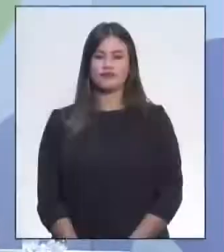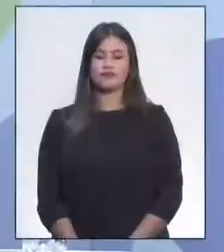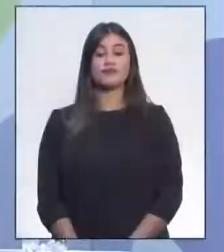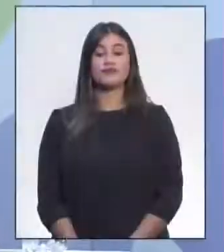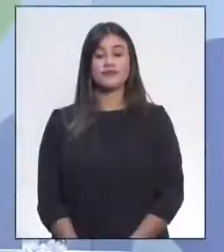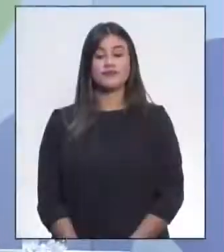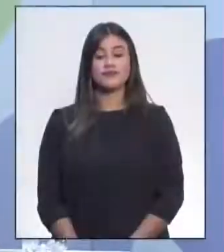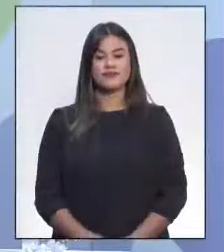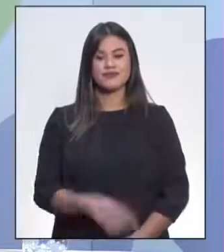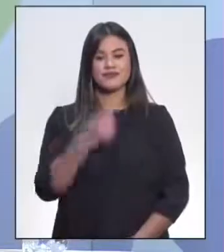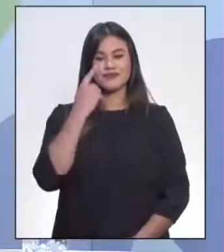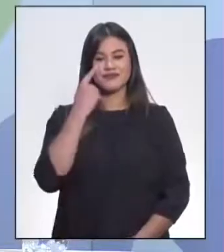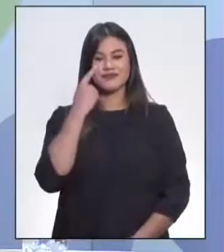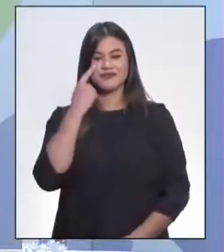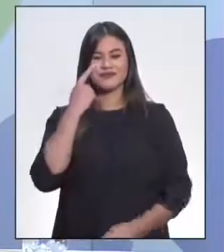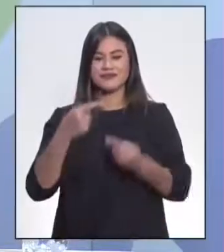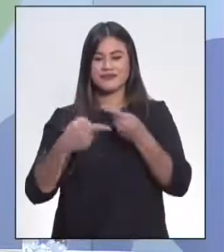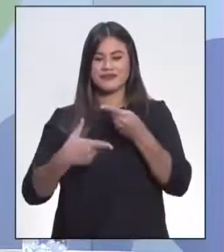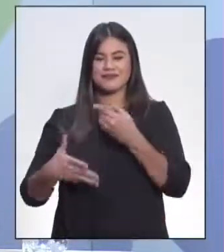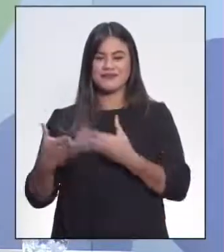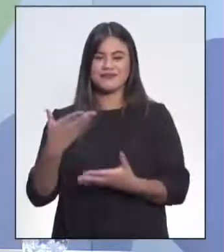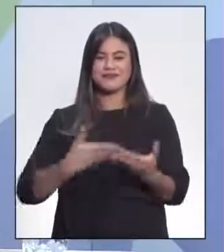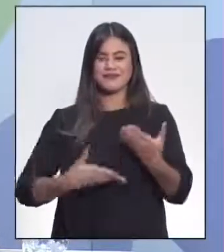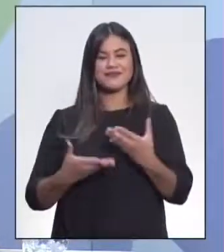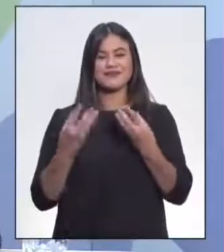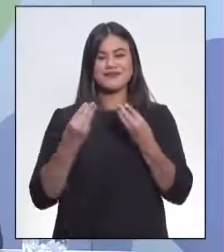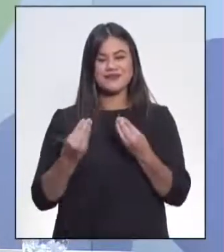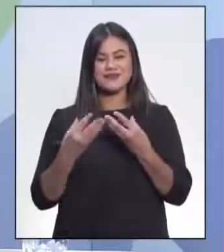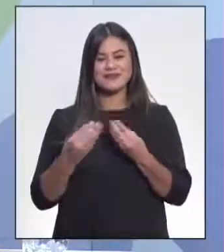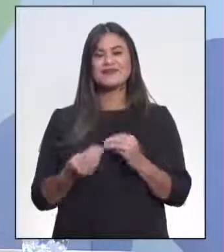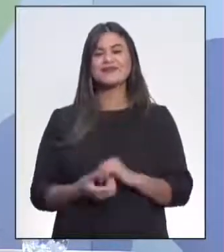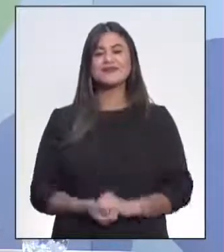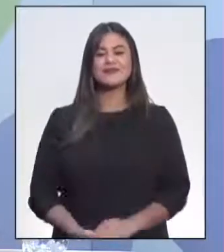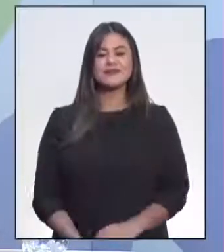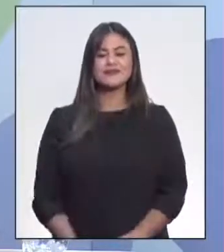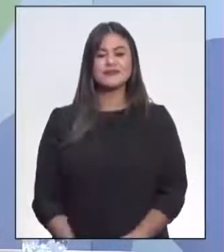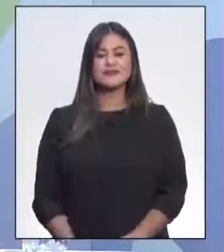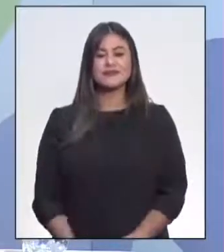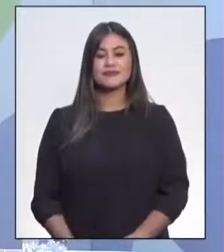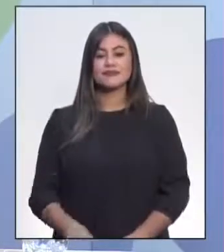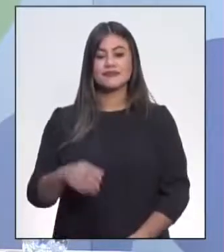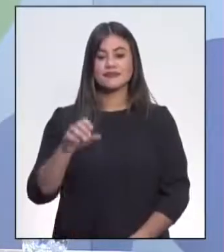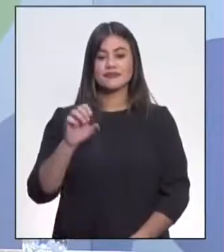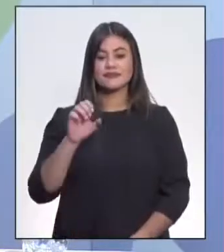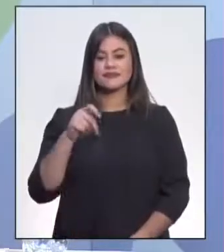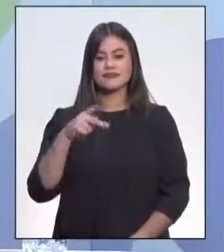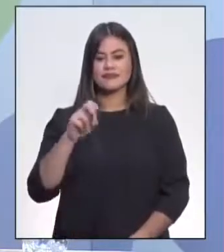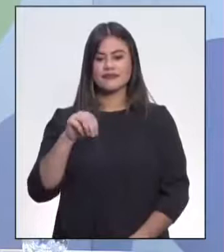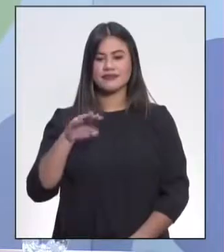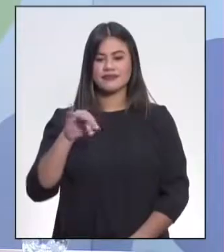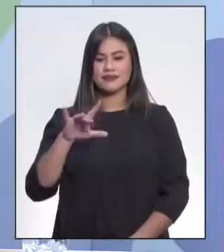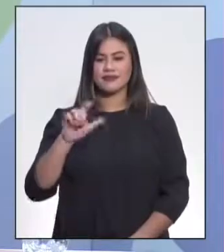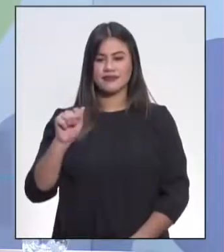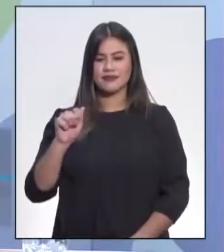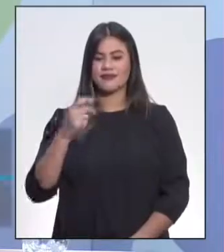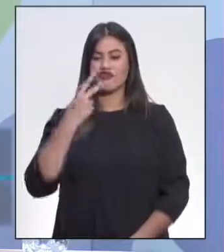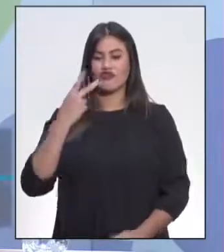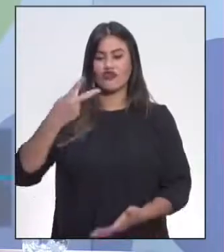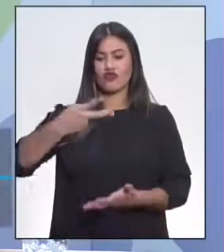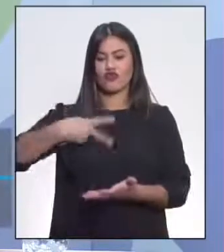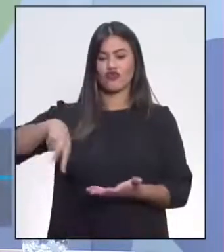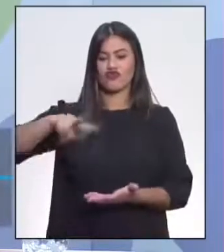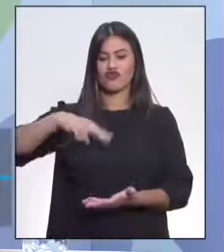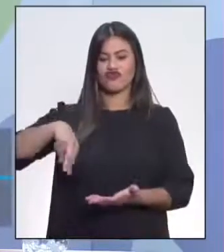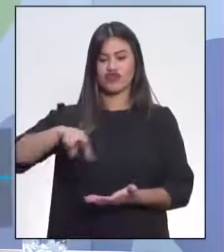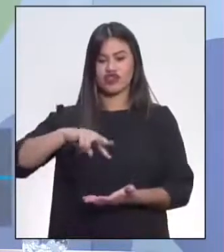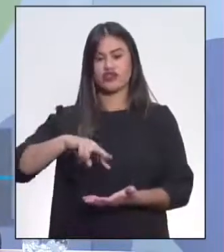Olha só, professora Fernanda, bastante interação aqui no chat, tá? Olha só, a Kemily, ela cita a questão dos giros, né, no